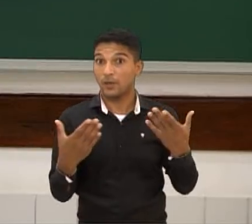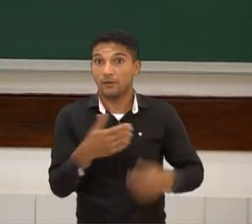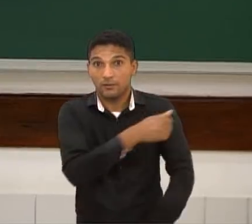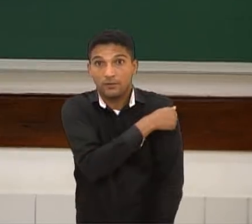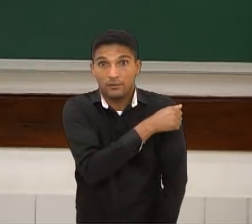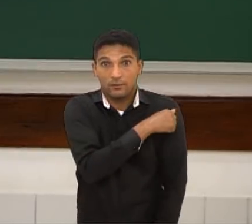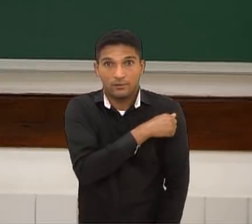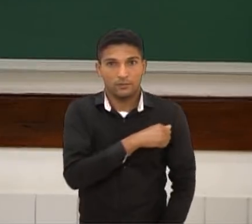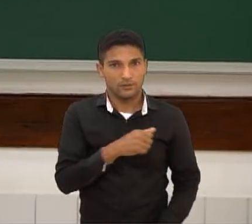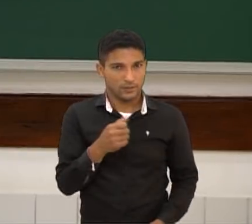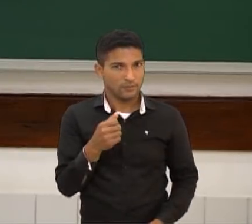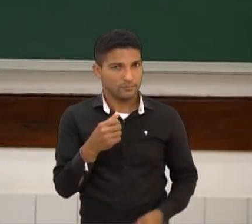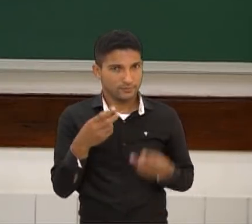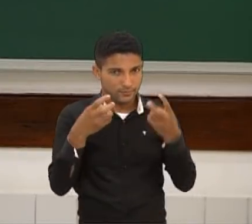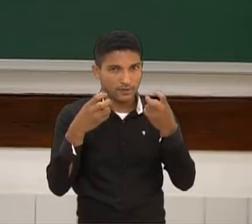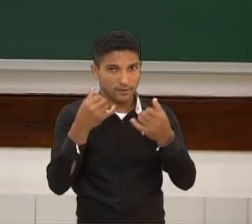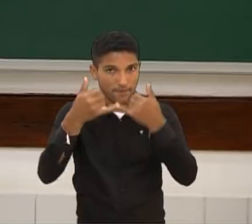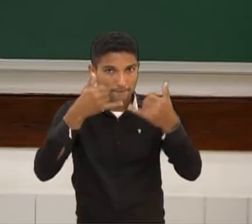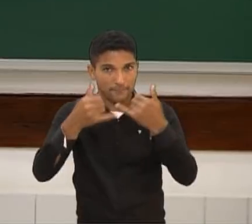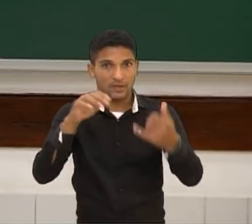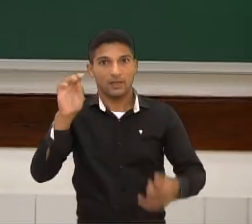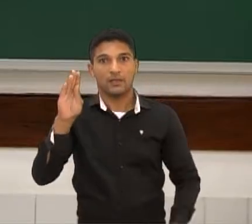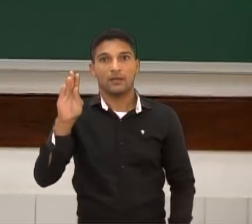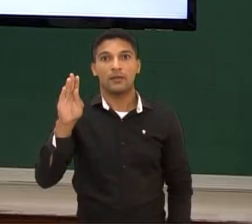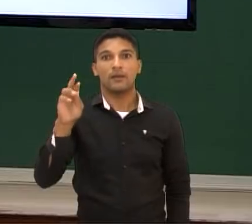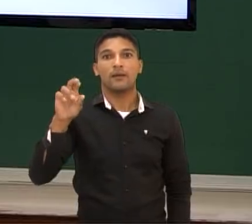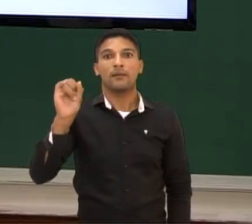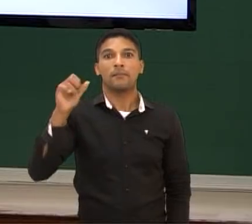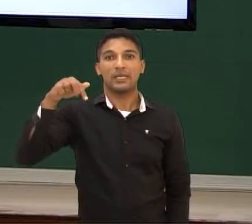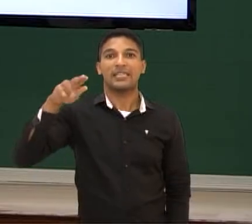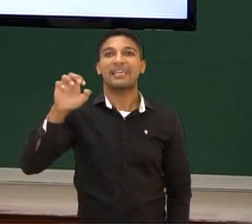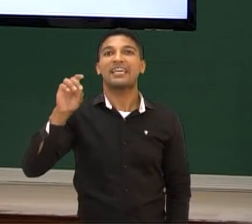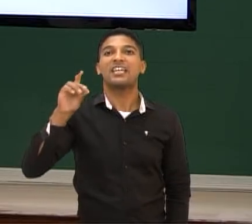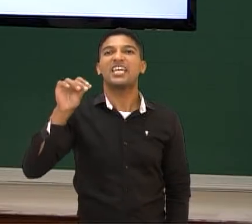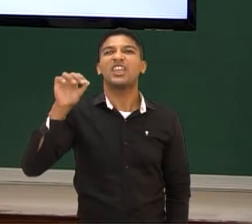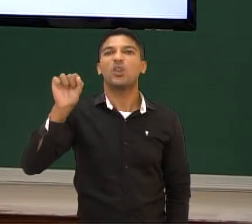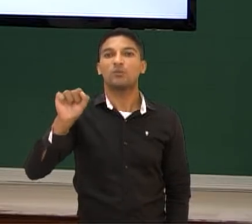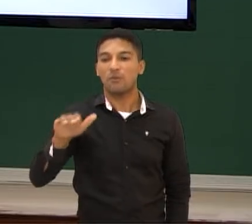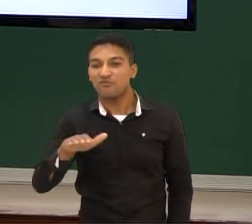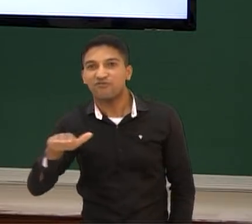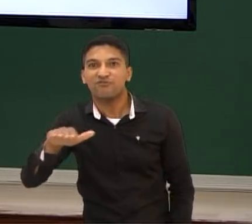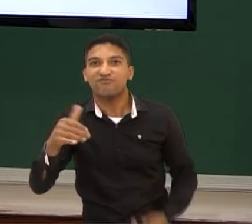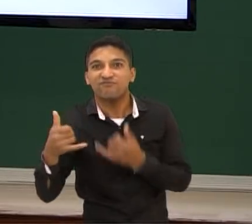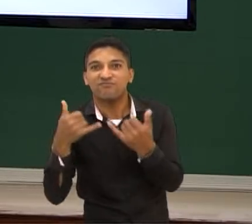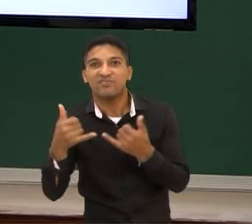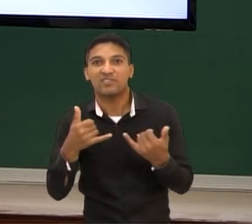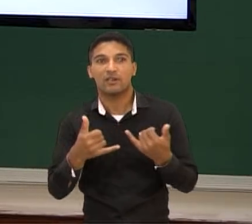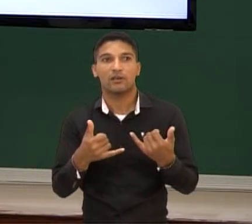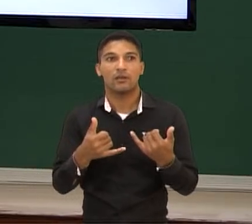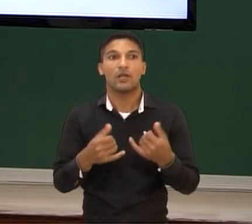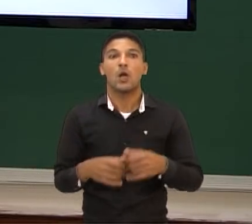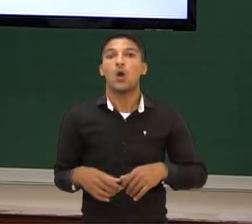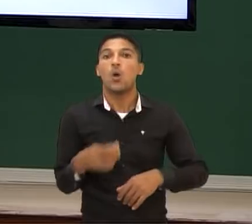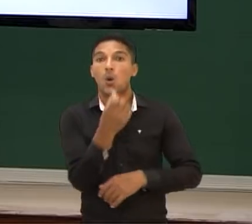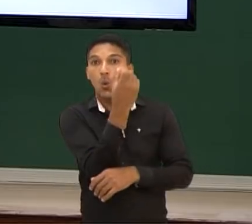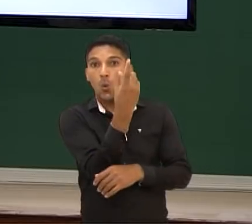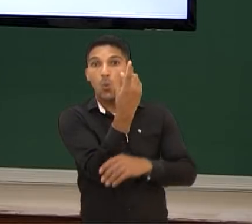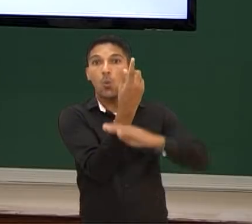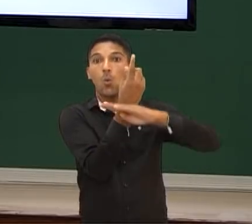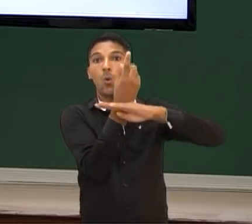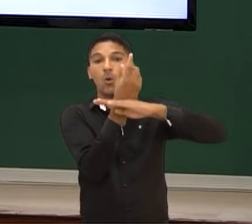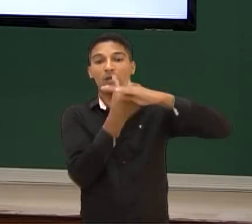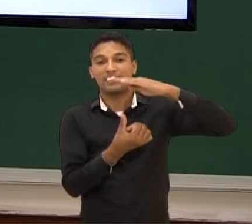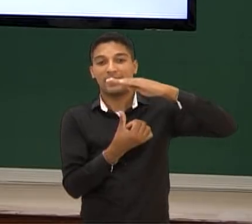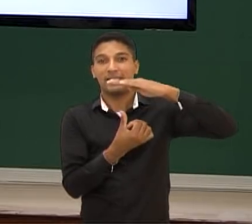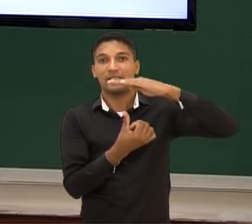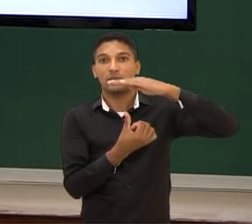pessoal? Verificaram os brinquedos? Vamos lá? Então, aqui. 1/6 correspondia a quanto?